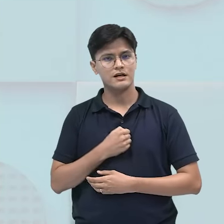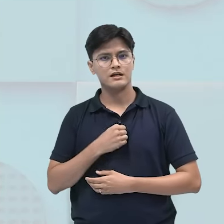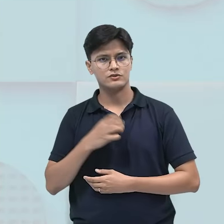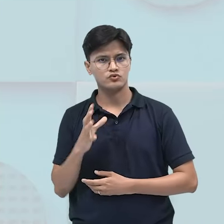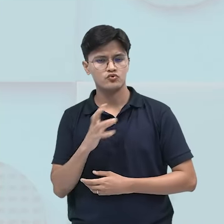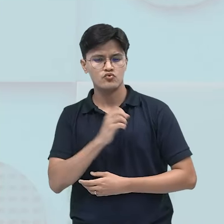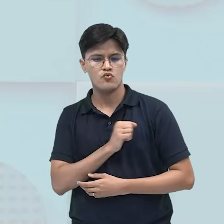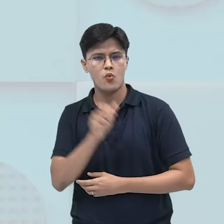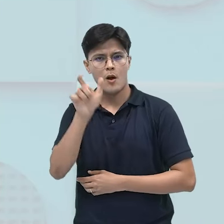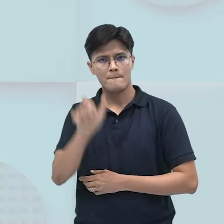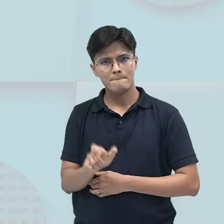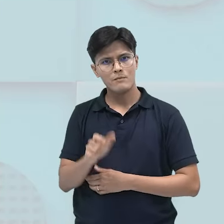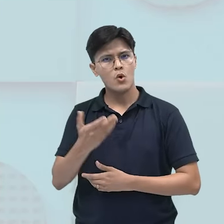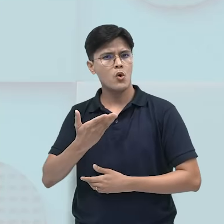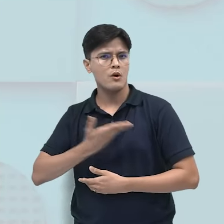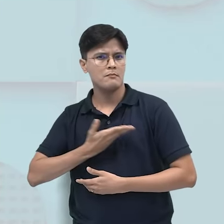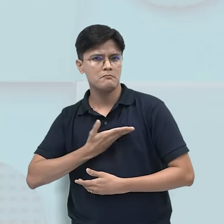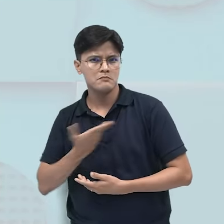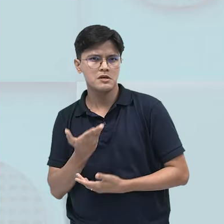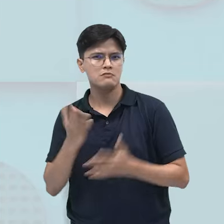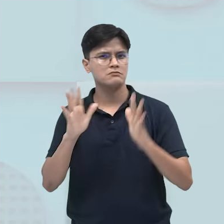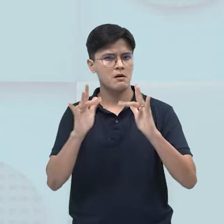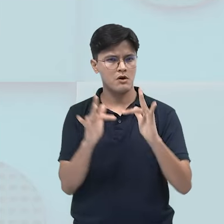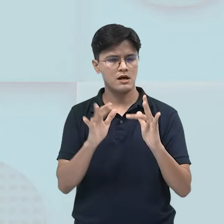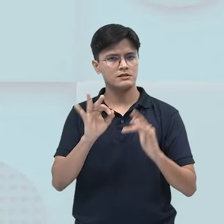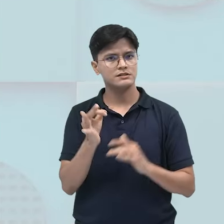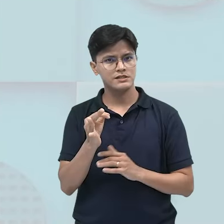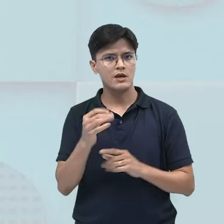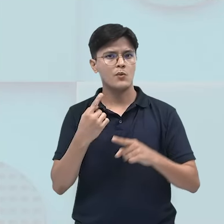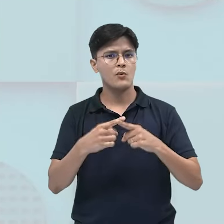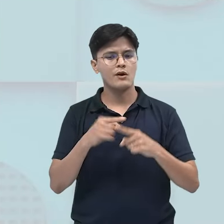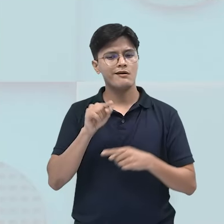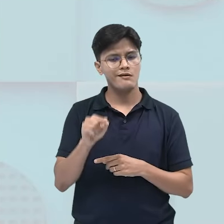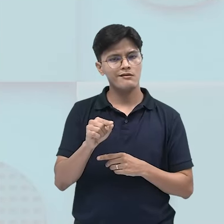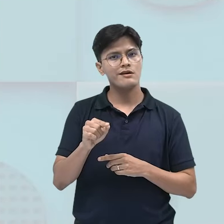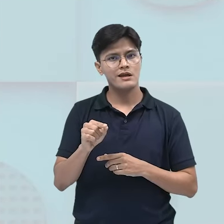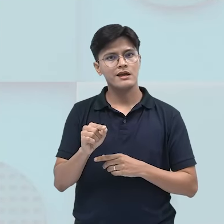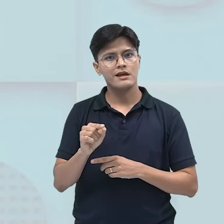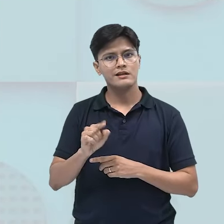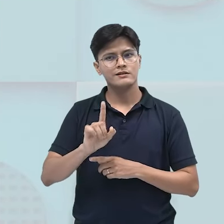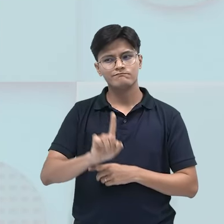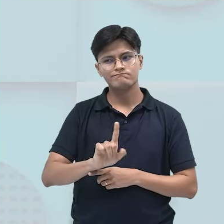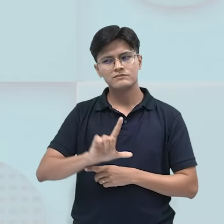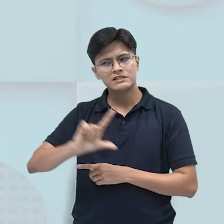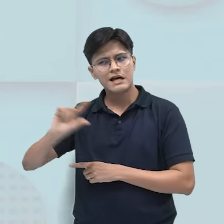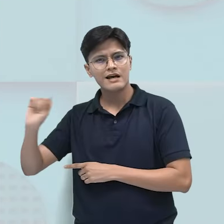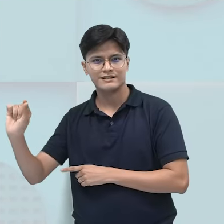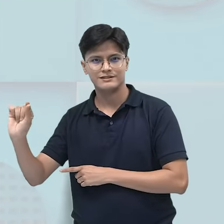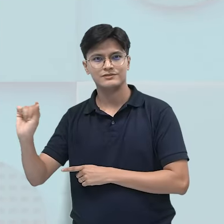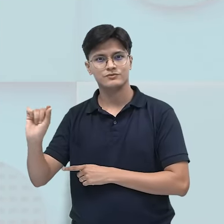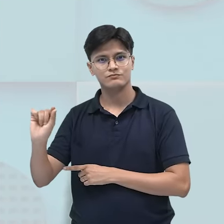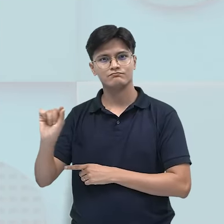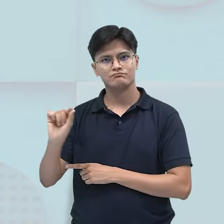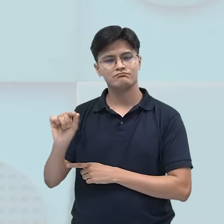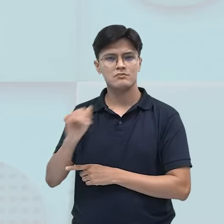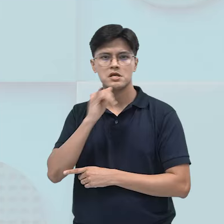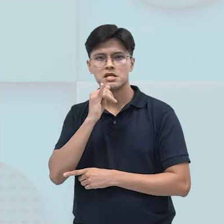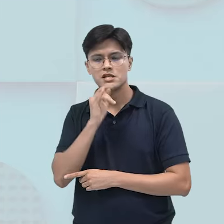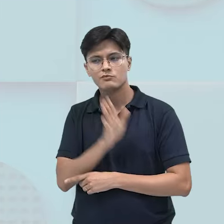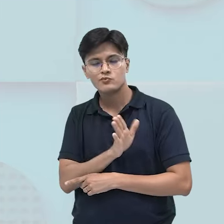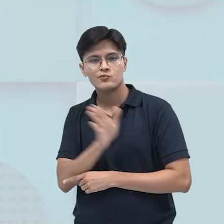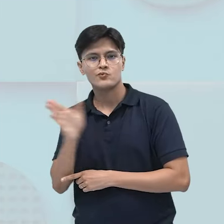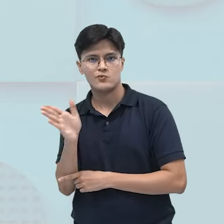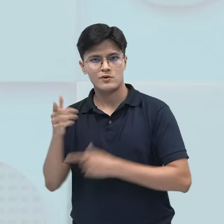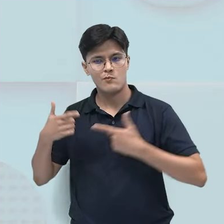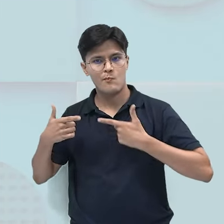né, do seu amigo, do seu namorado, que havia partido, tinha ido para a guerra. Então ela sentia saudades e se